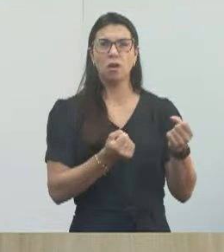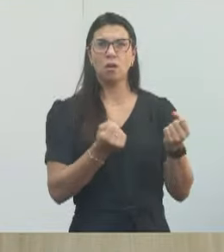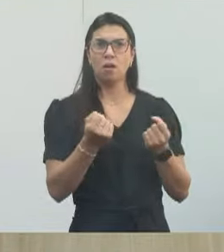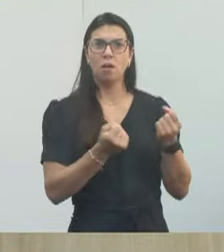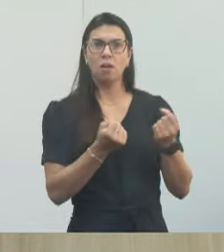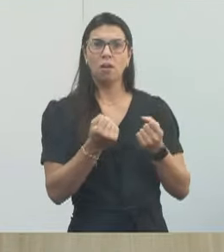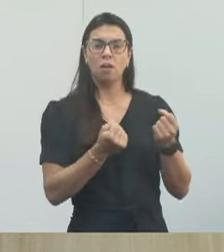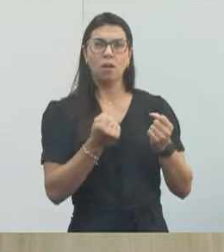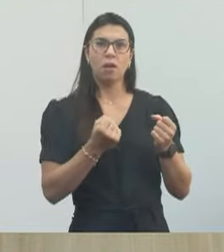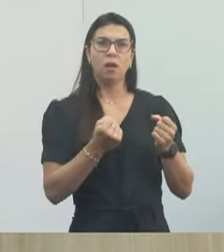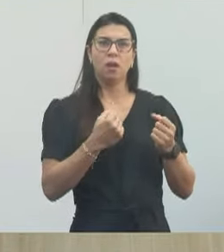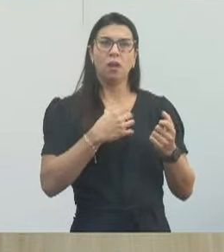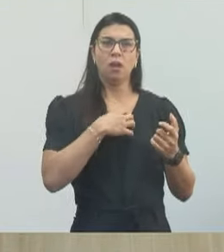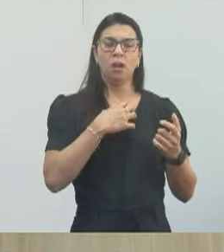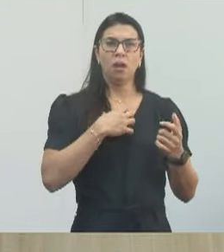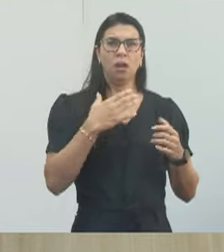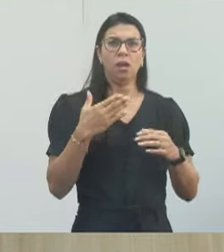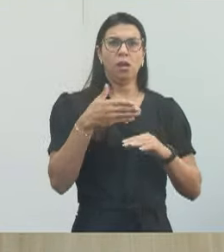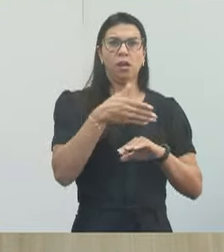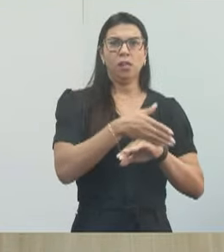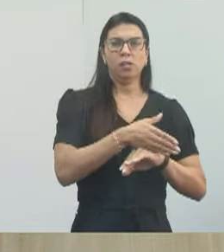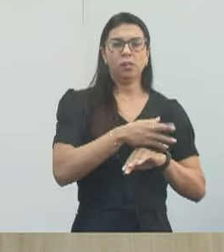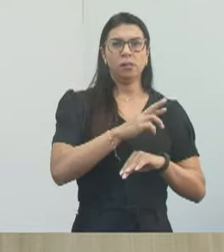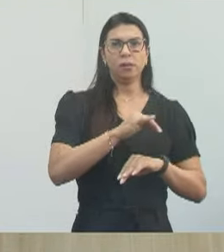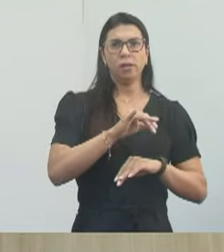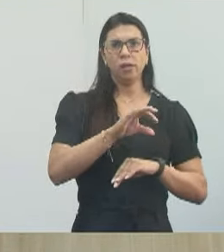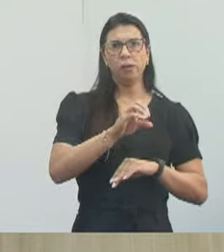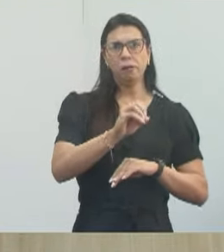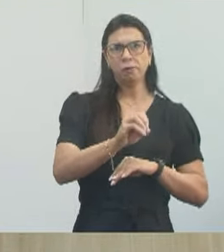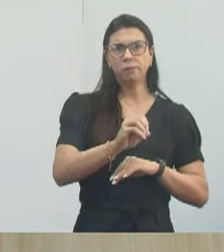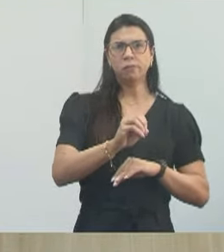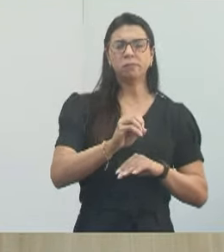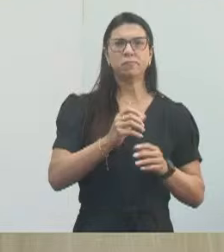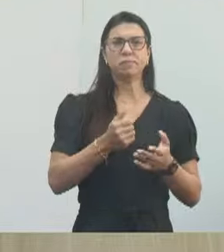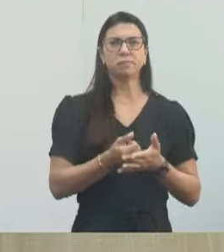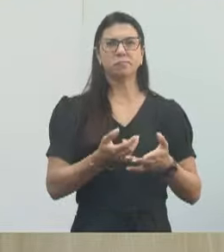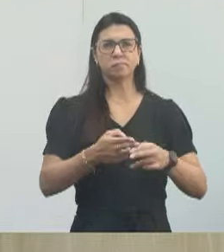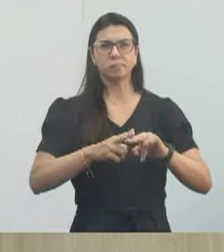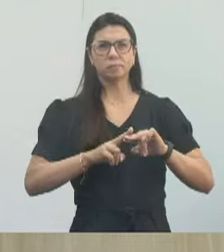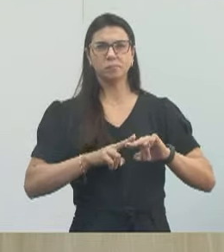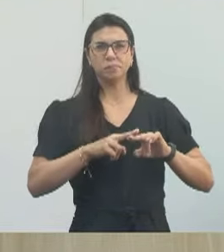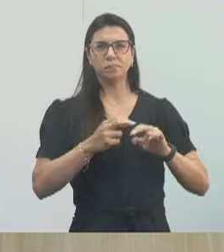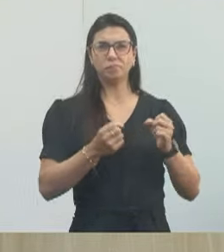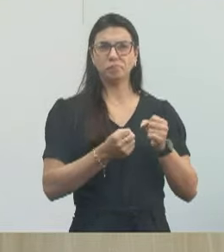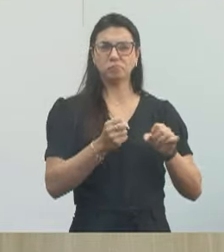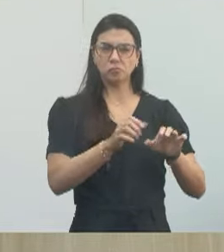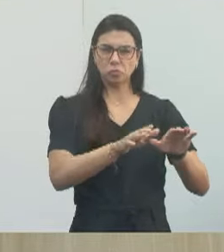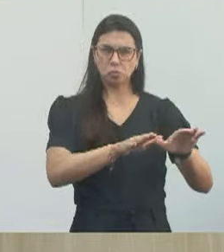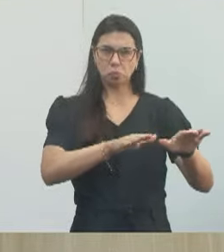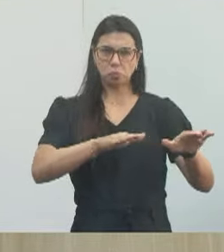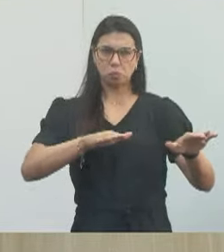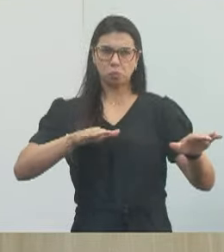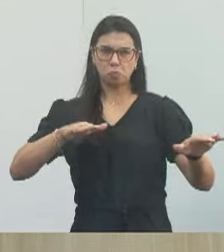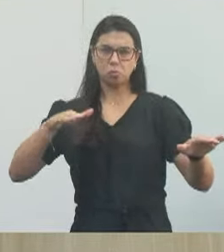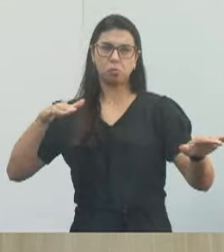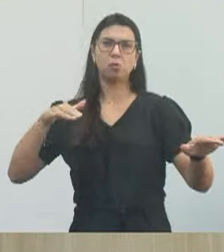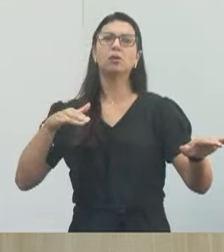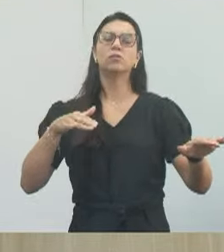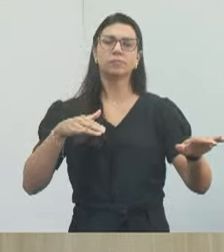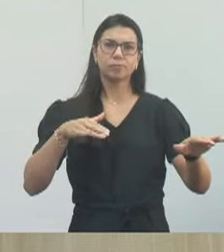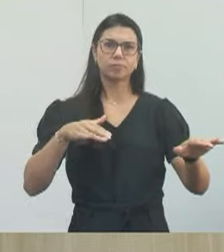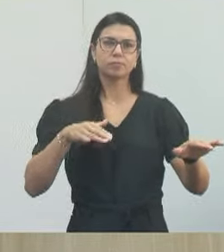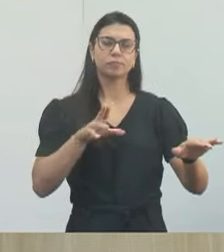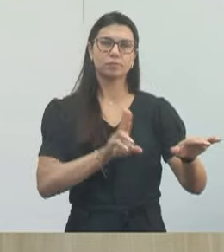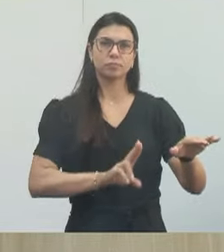sentido do Rio de Janeiro causando significativos transtornos a todos cidadão que